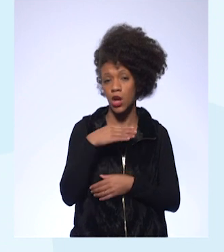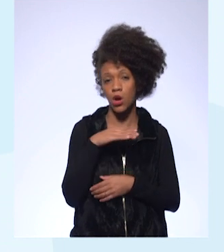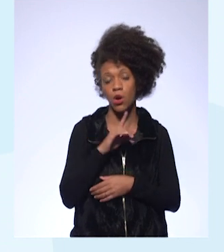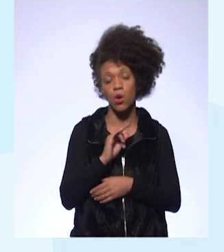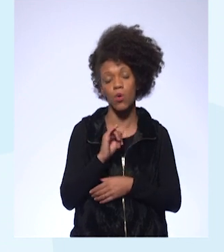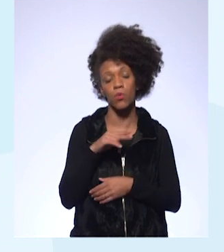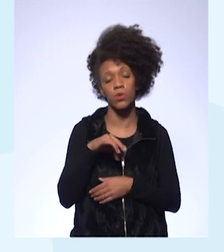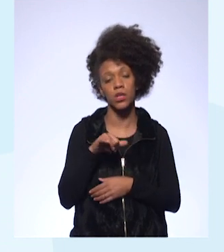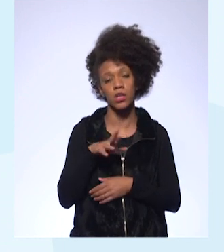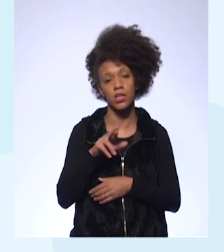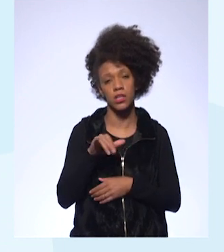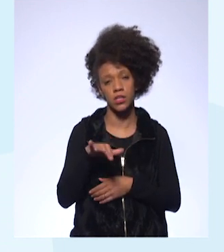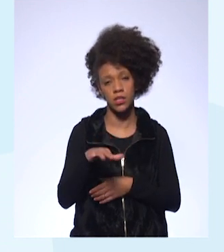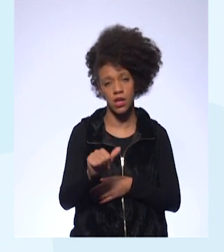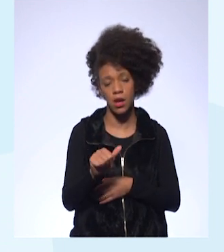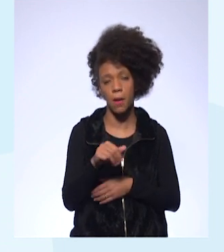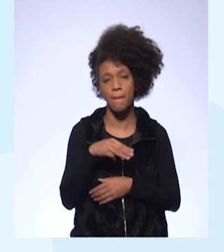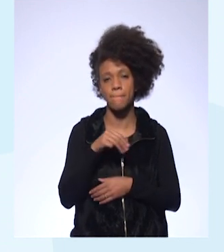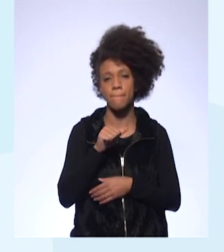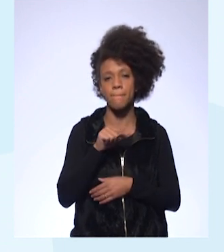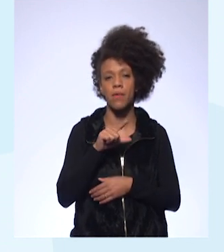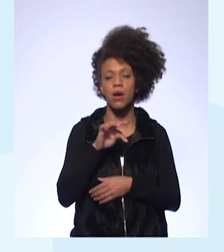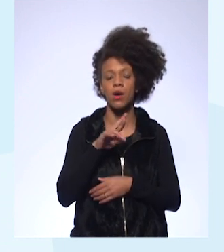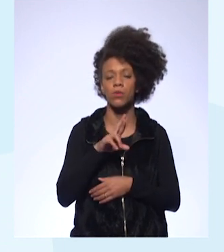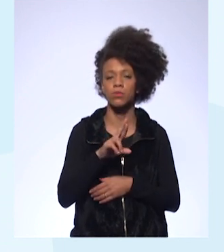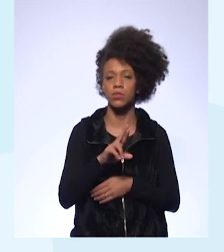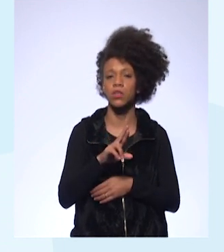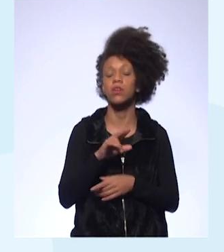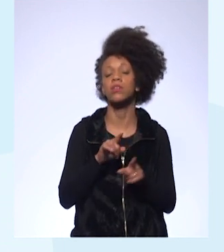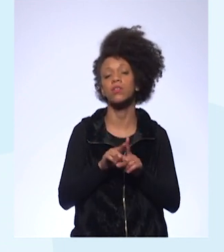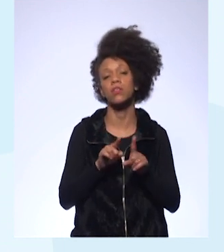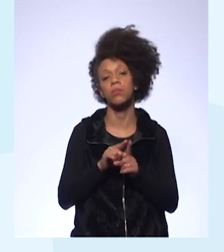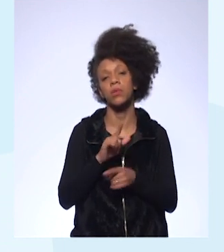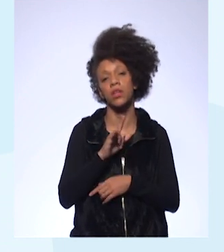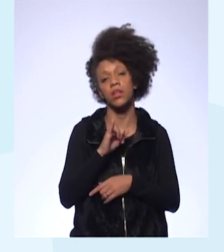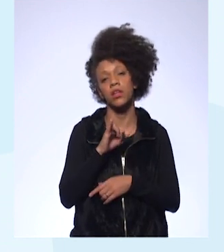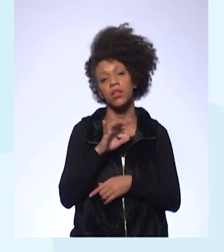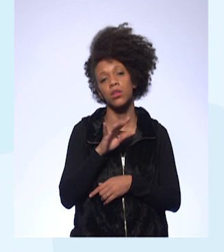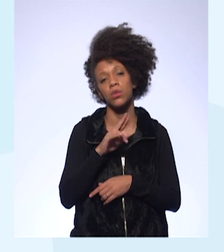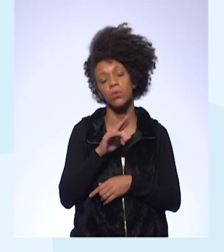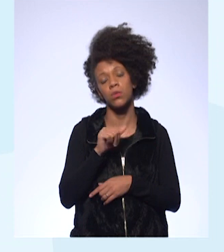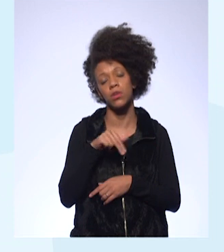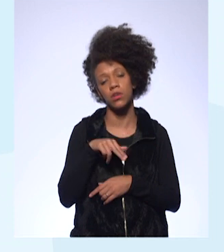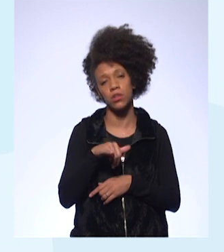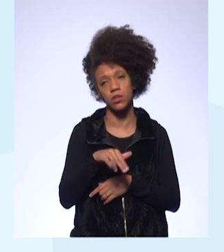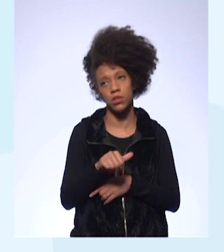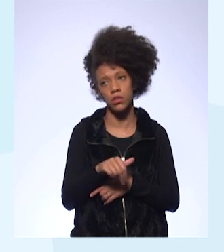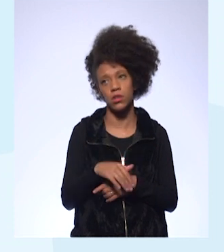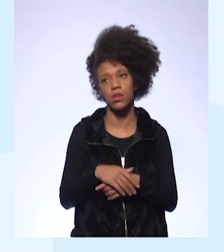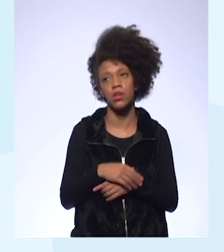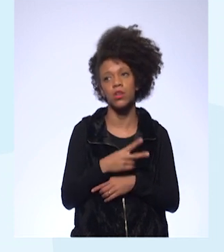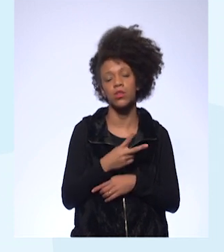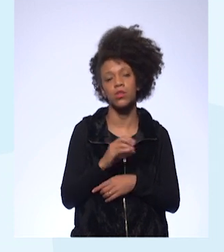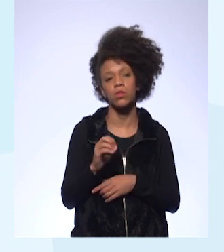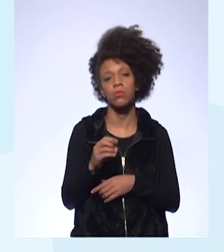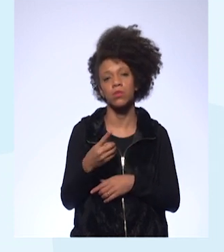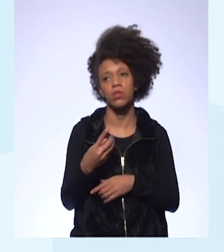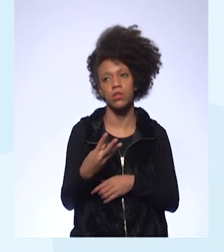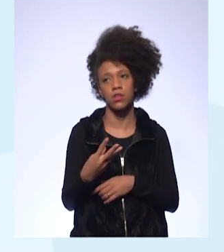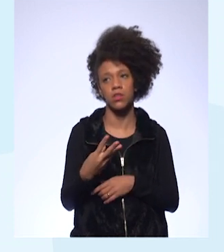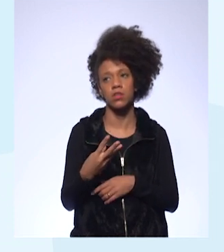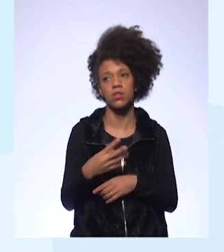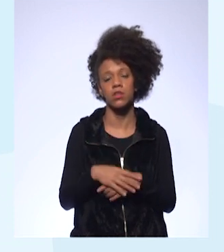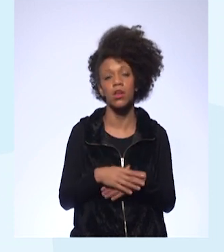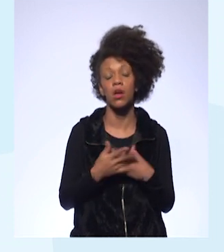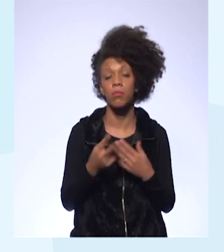Malta e Polônia. Em 2007, Bulgária e Romênia. Em 2013, a Croácia. Tá ok? Para